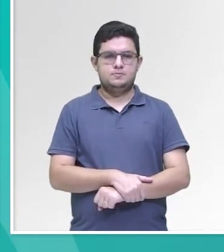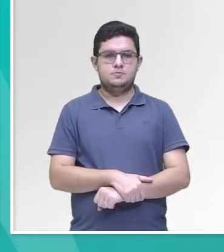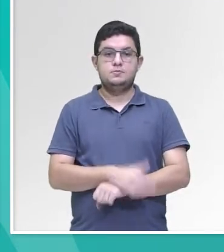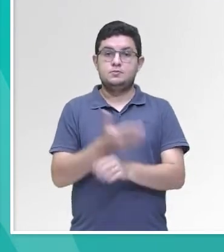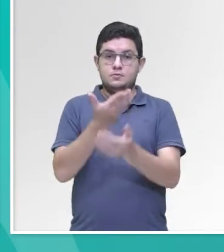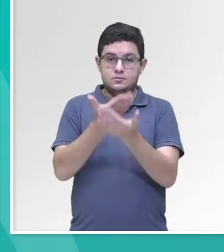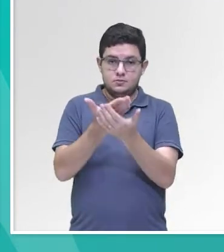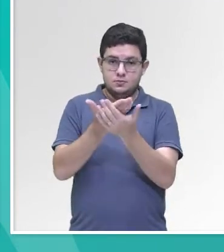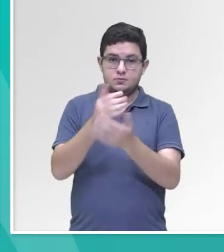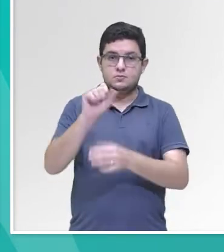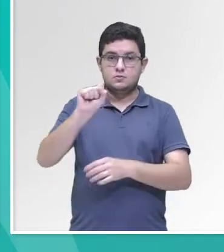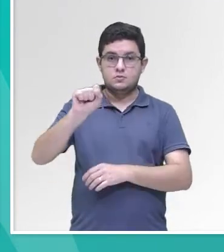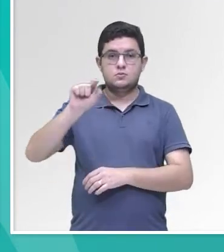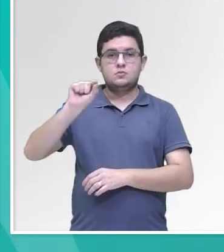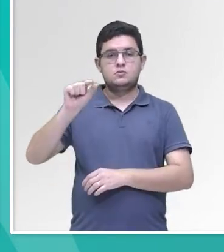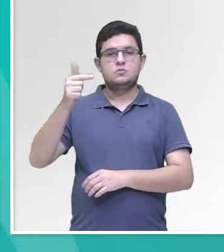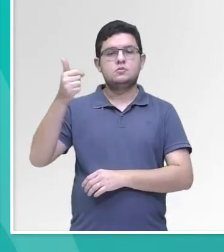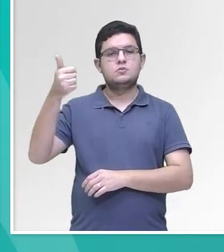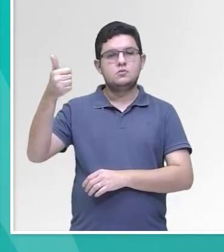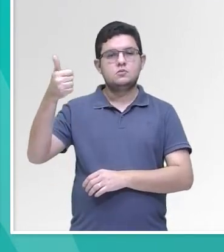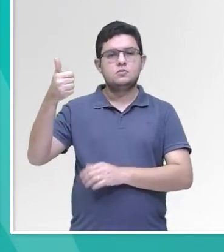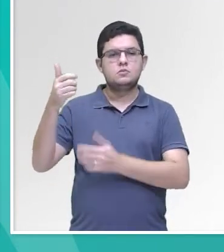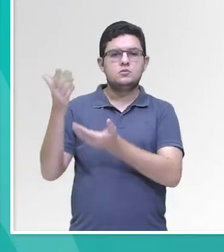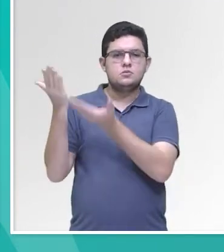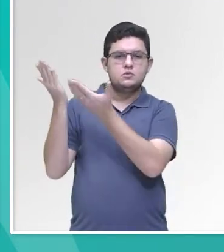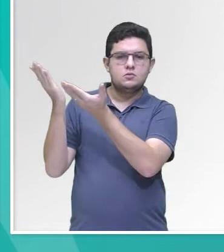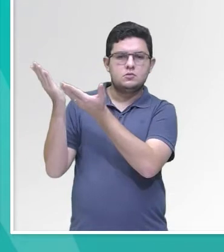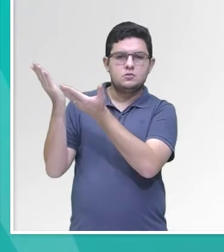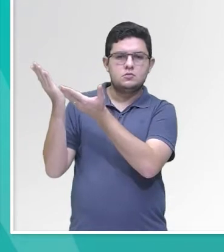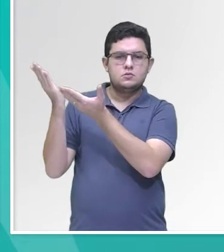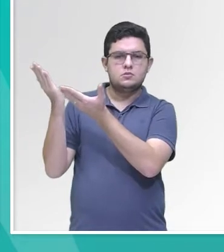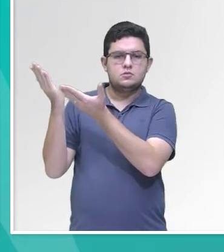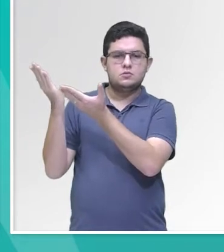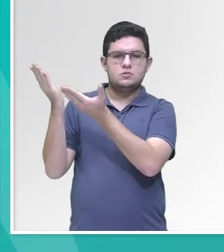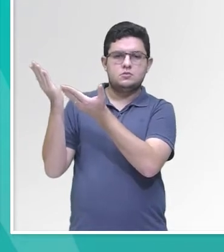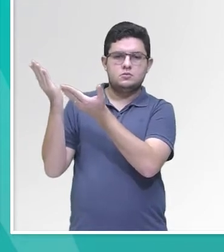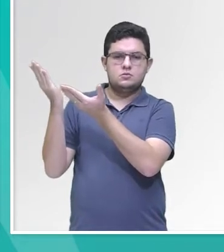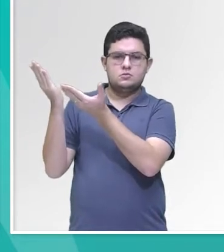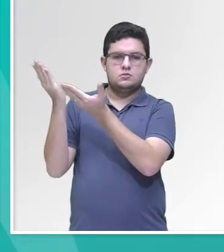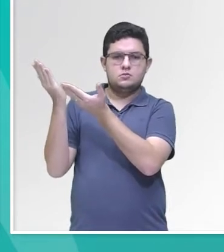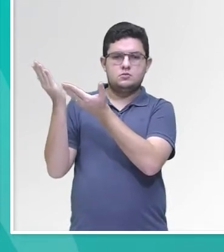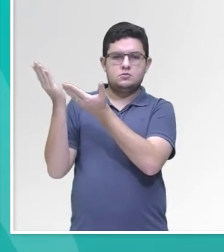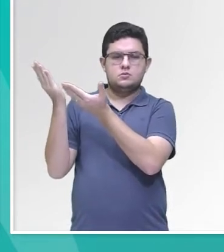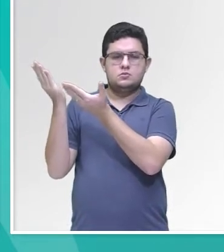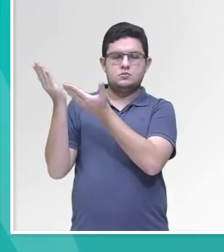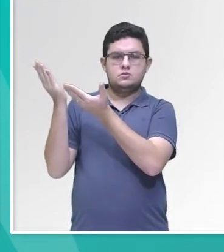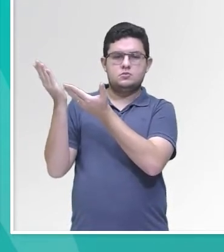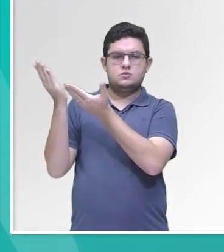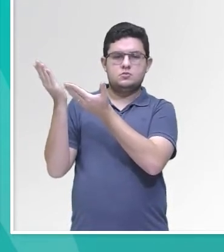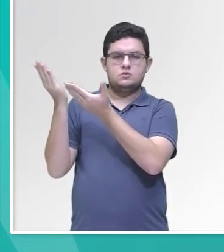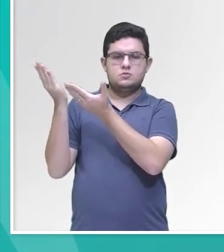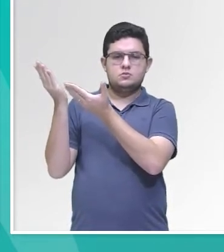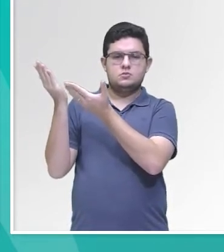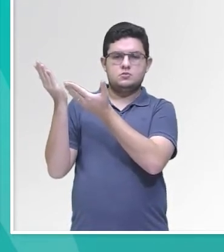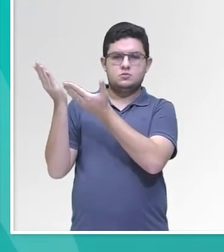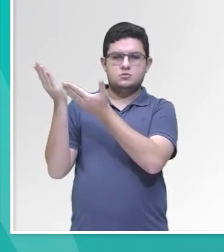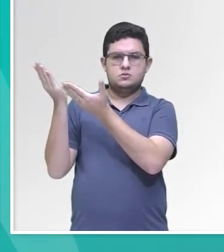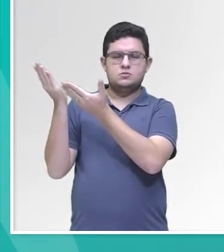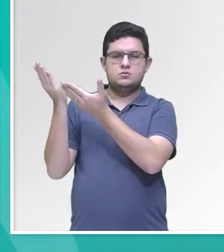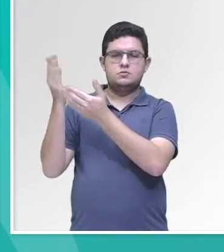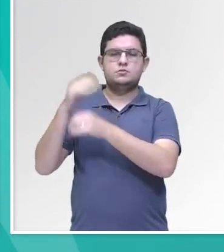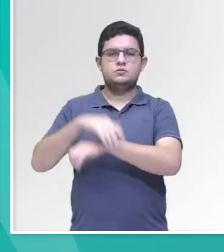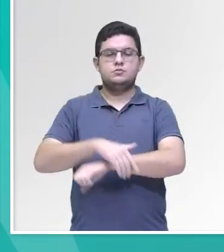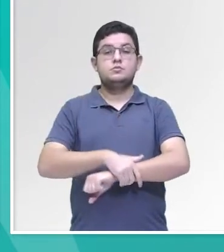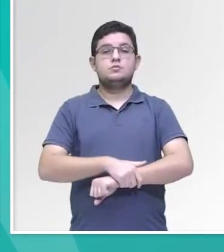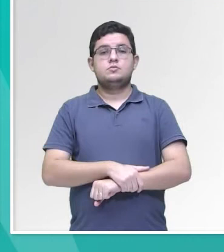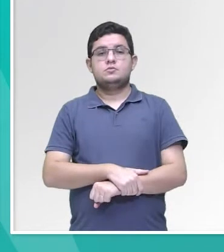Aula 8.1. Conteúdo. Tipos textuais. Dissertativo expositivo e dissertativo argumentativo.